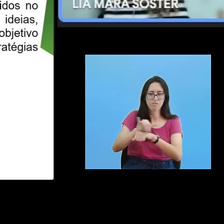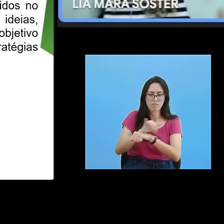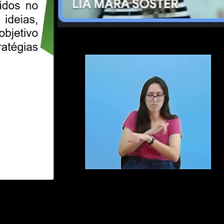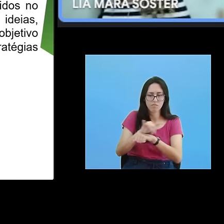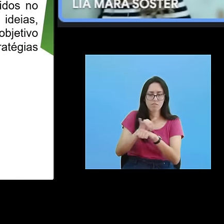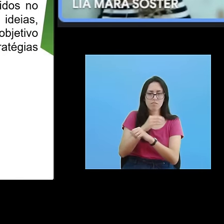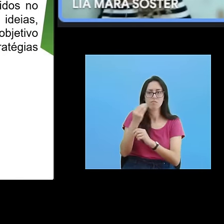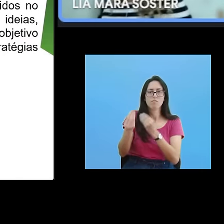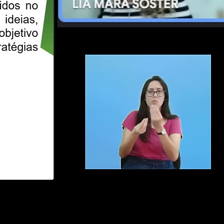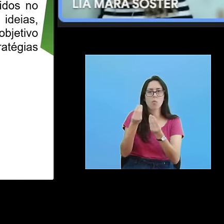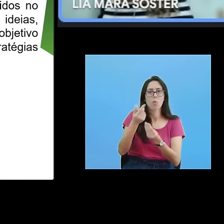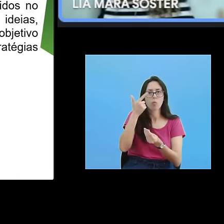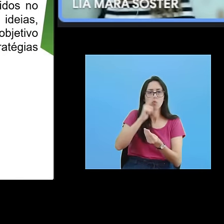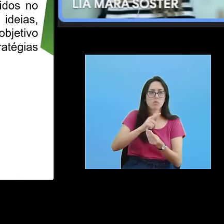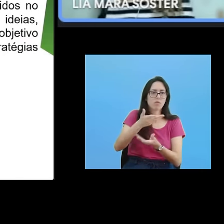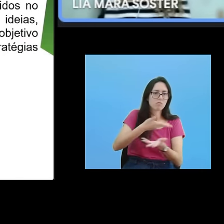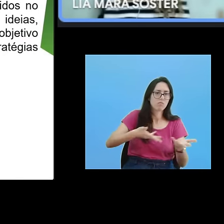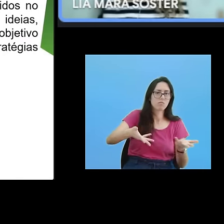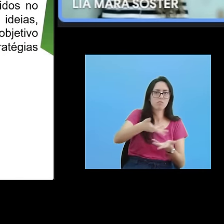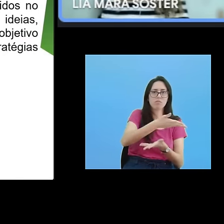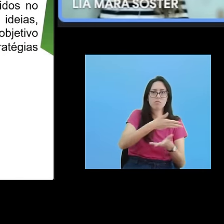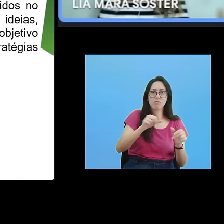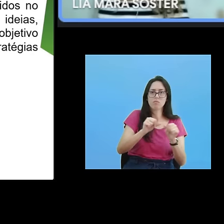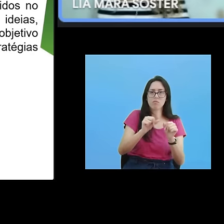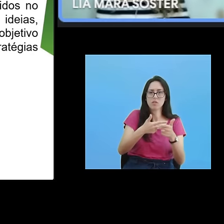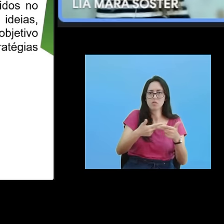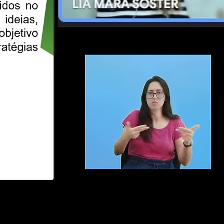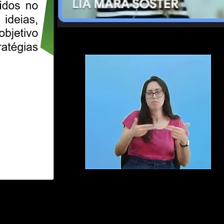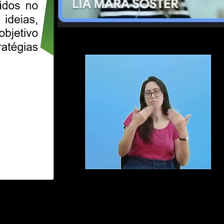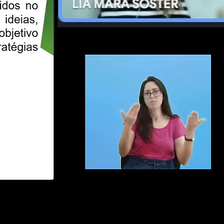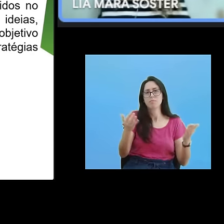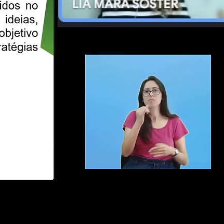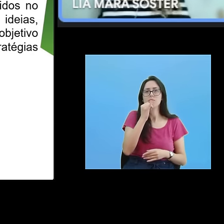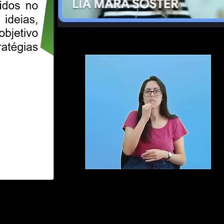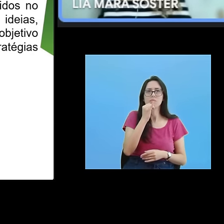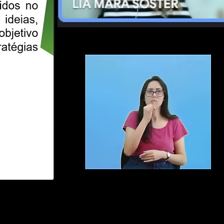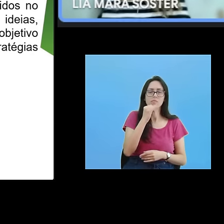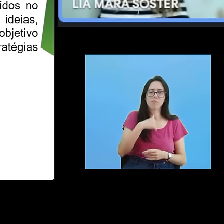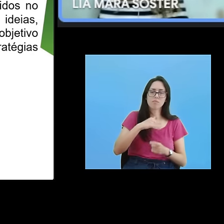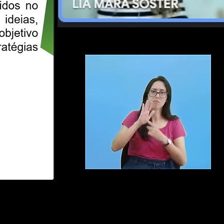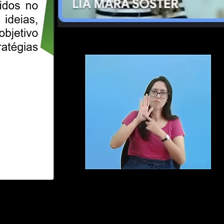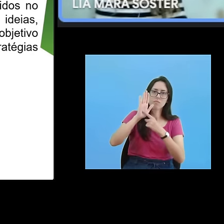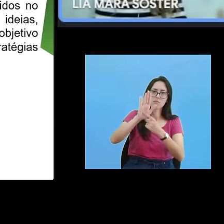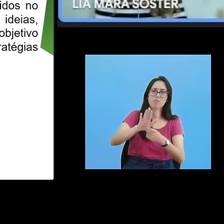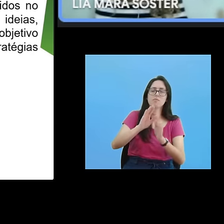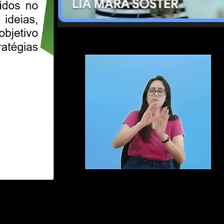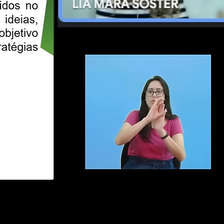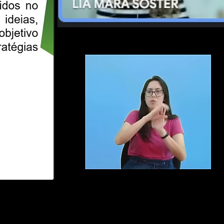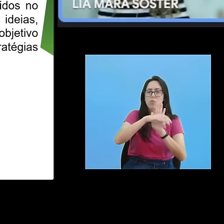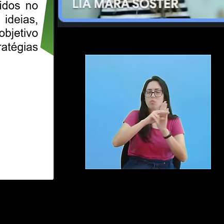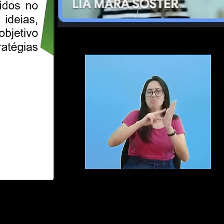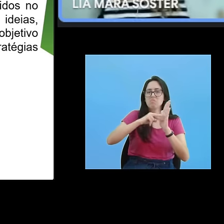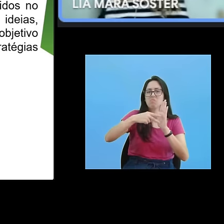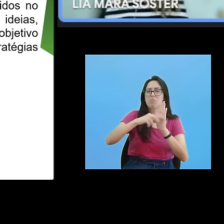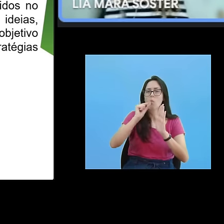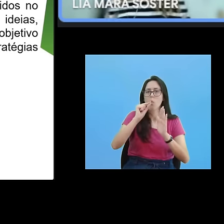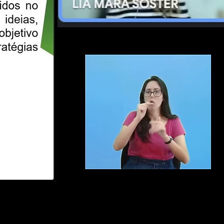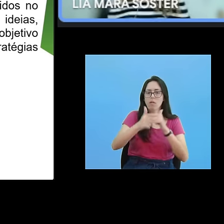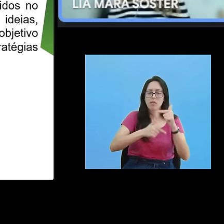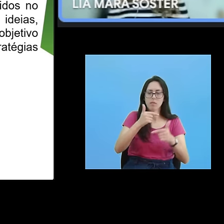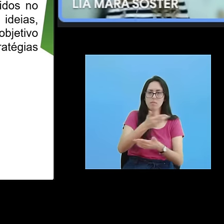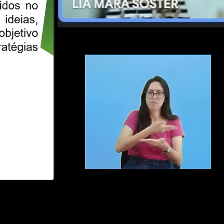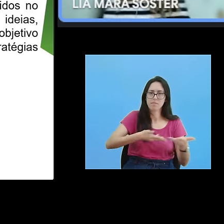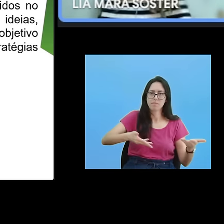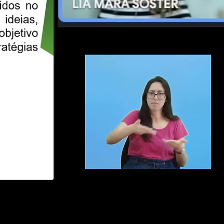com que essas intervenções aconteçam. Então, por exemplo, né, eu trago uma definição aqui sobre o trabalho colaborativo, né, ou seja,